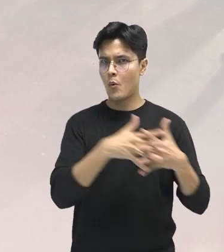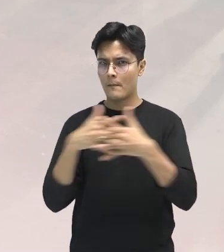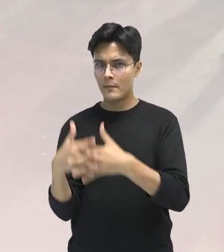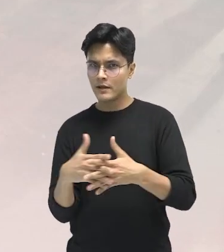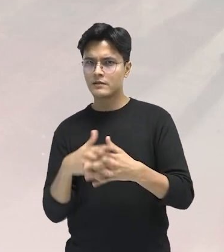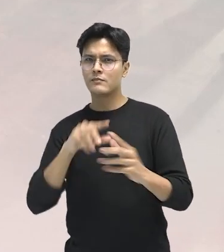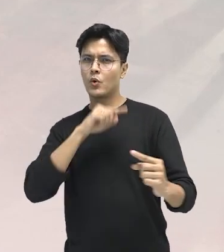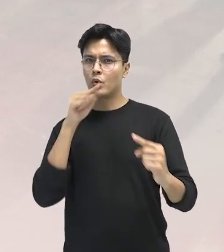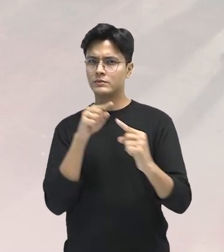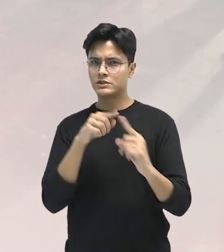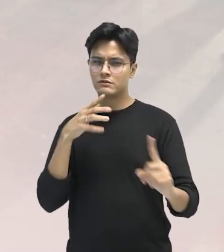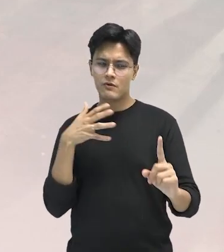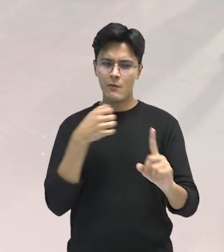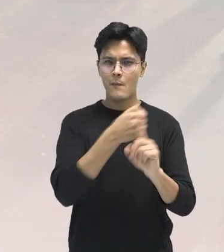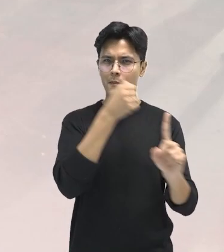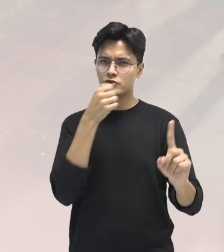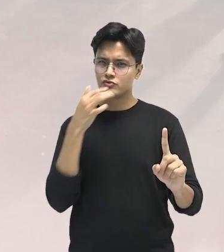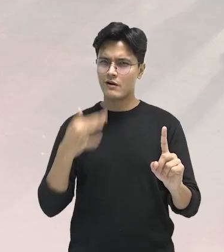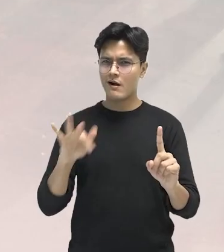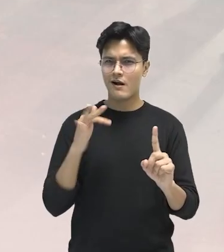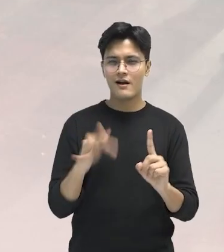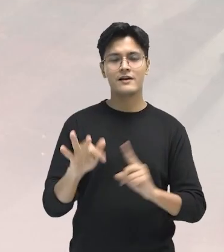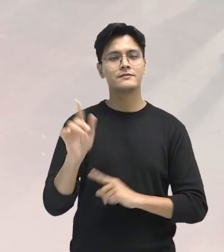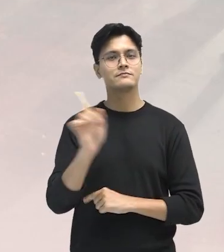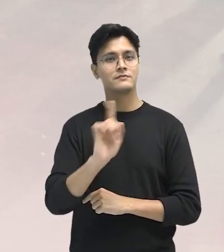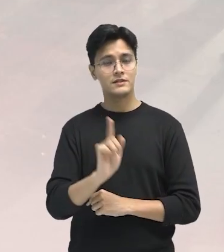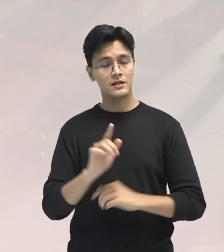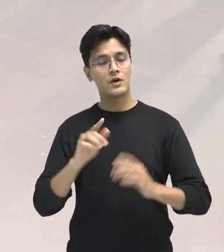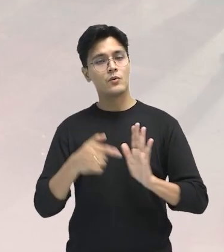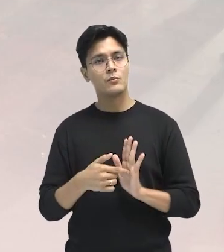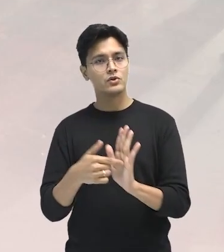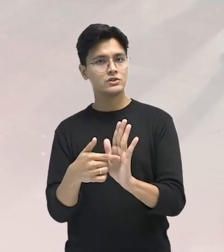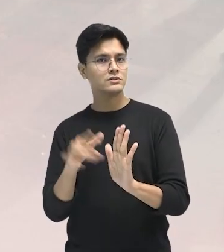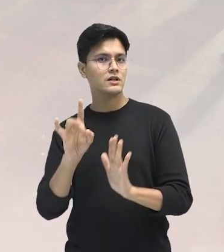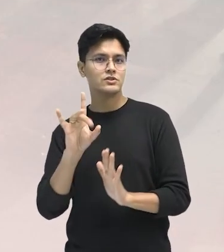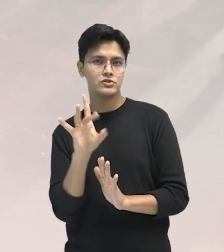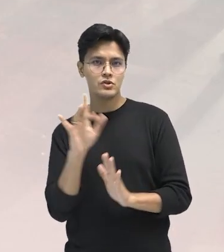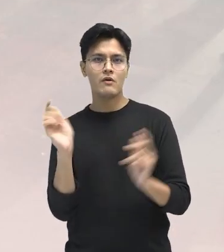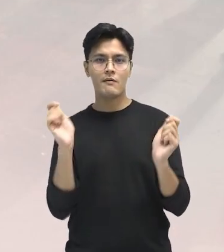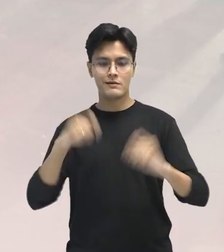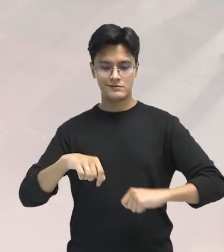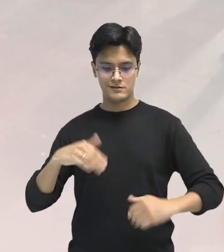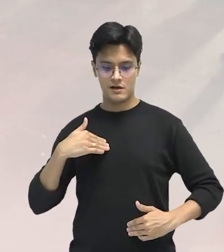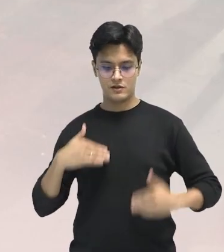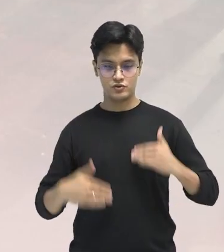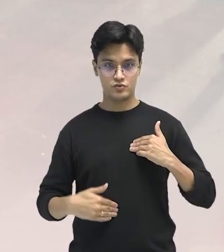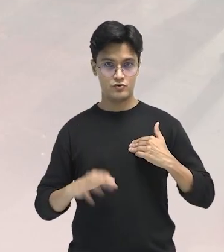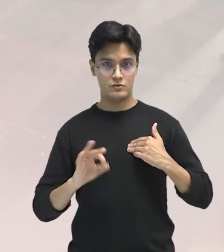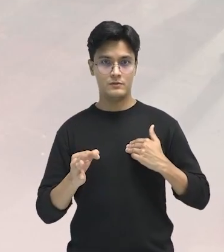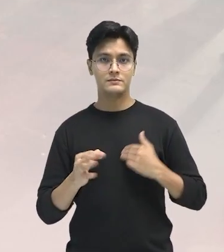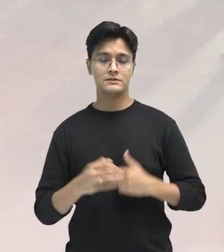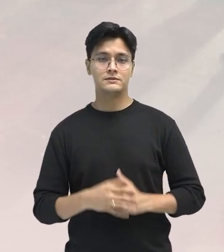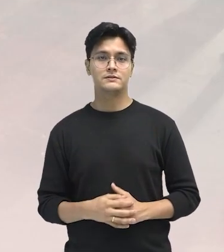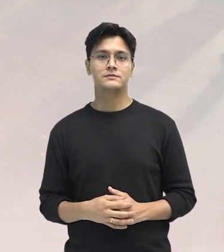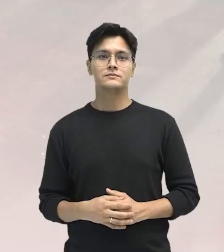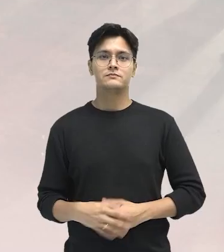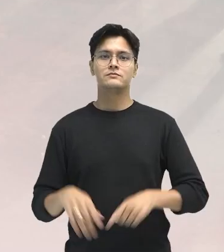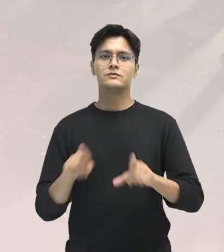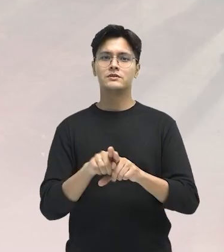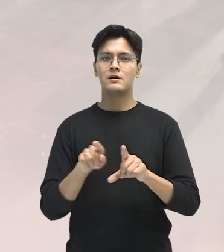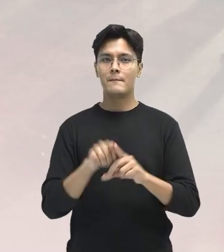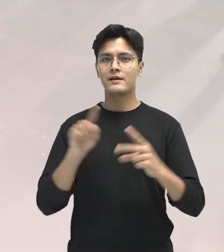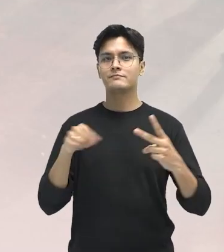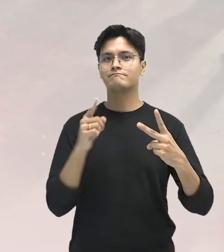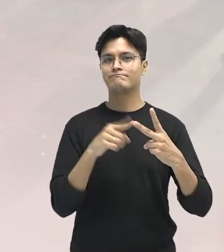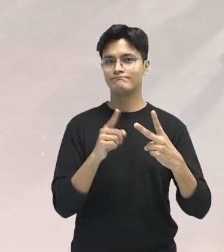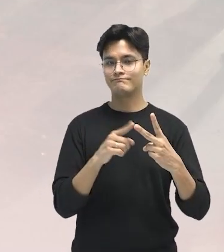machucar o seu oponente, mas de mostrar a sua desenvoltura corporal. Nós também vimos a questão do